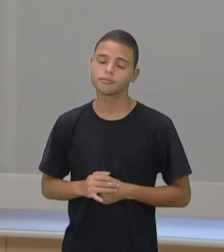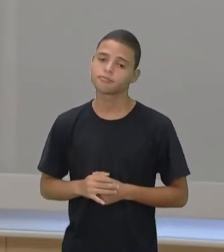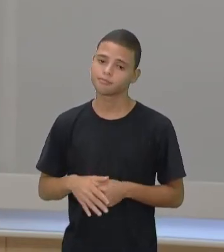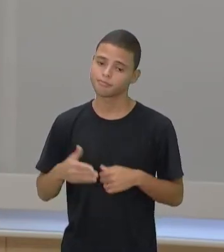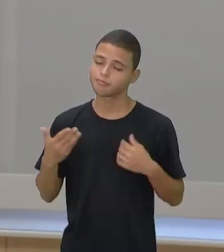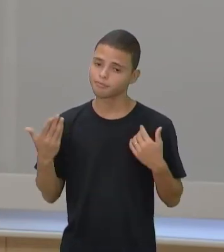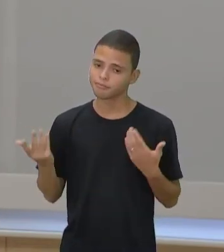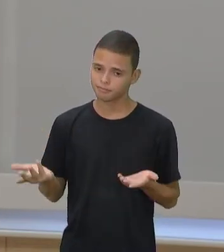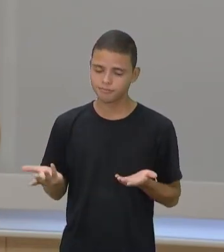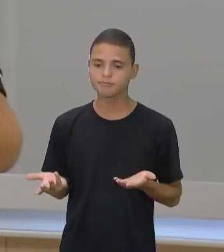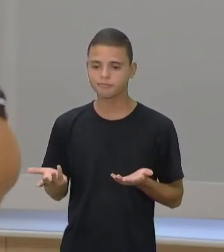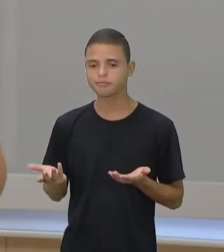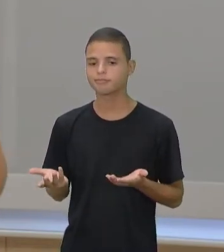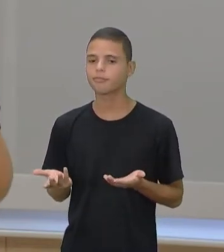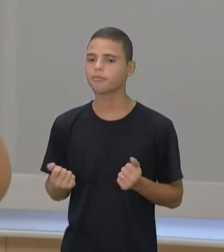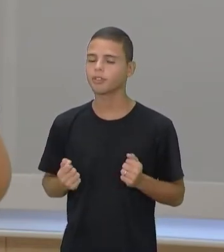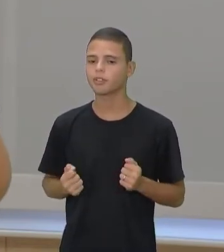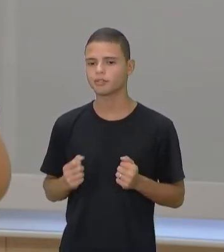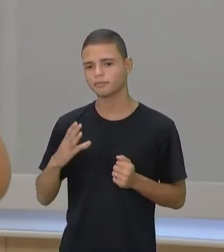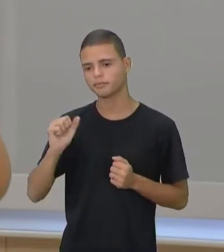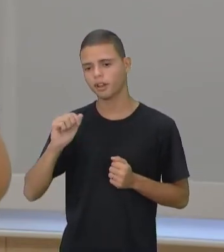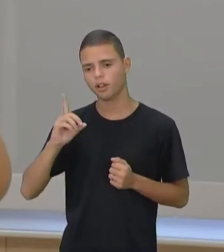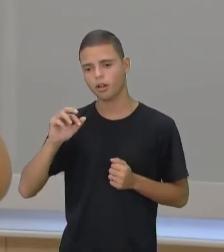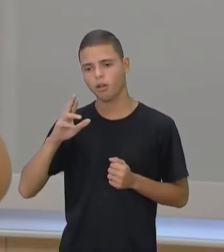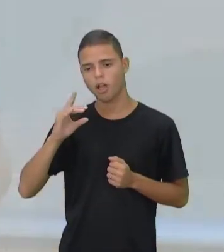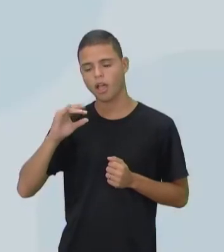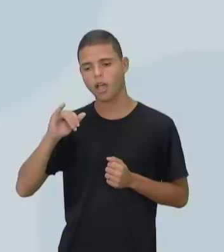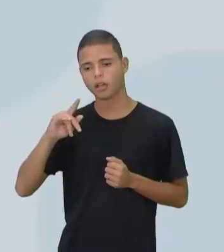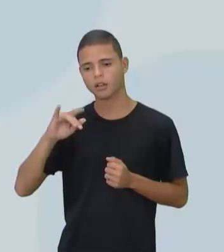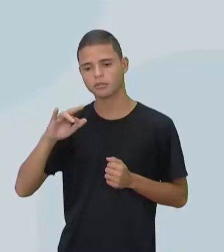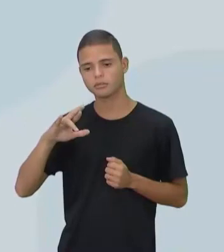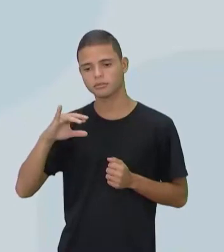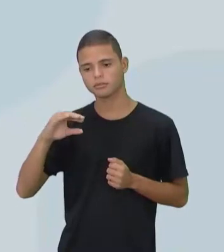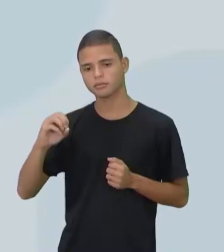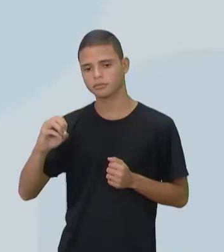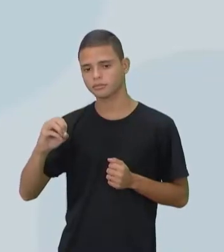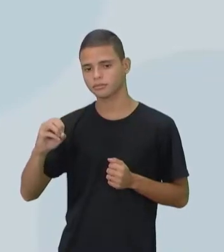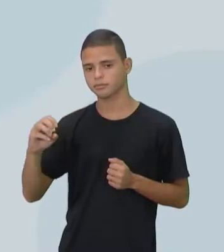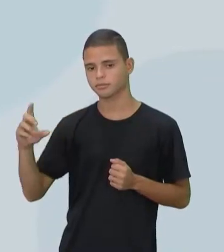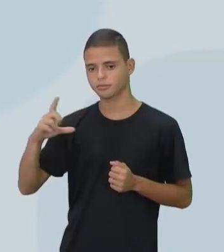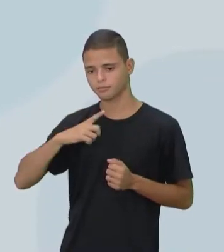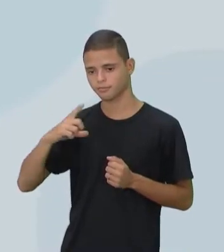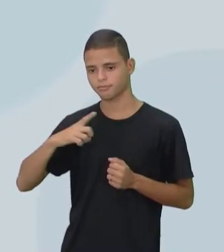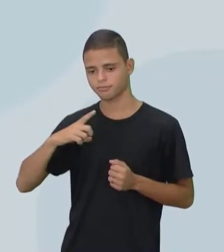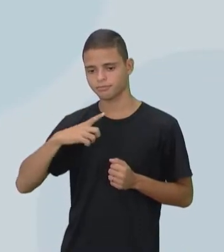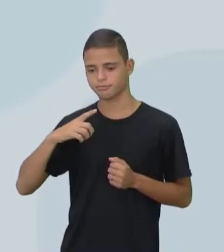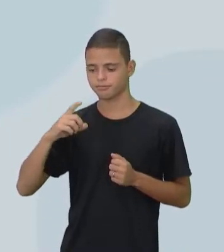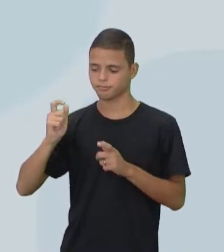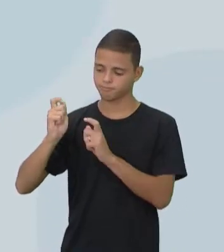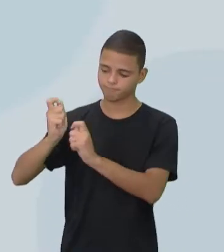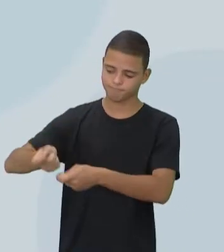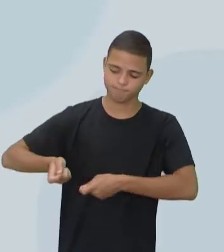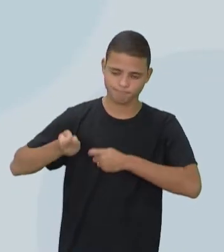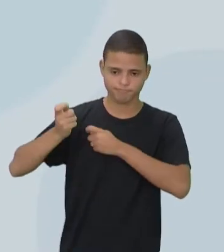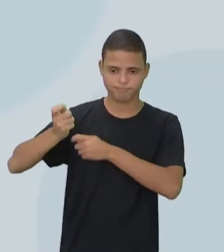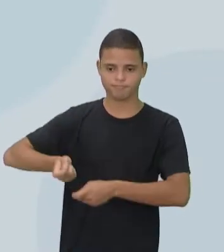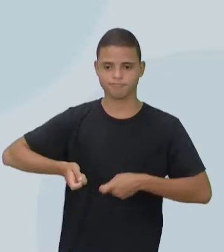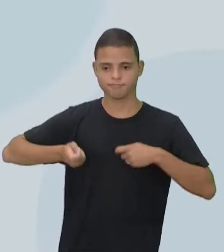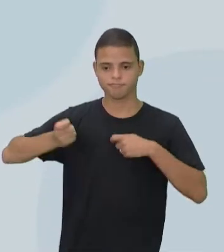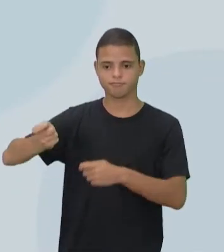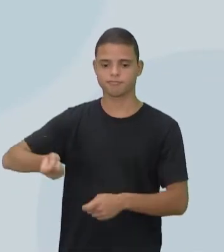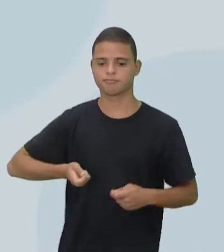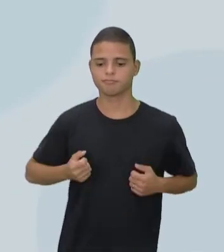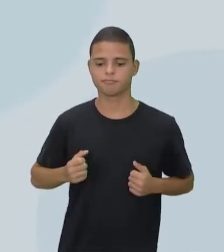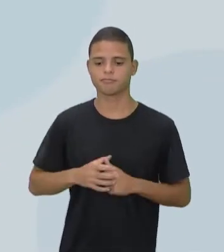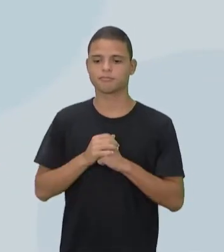primeiro material que a gente elencou ali, o calcário, que está presente no cimento. O calcário, substância que é